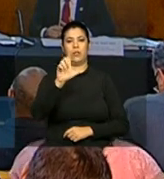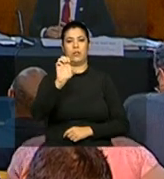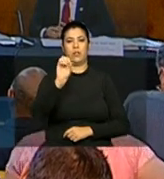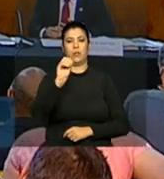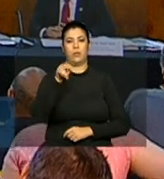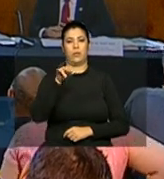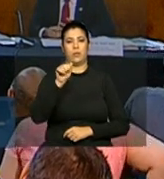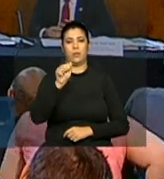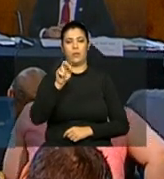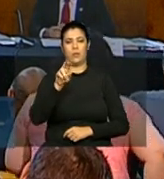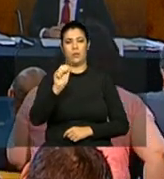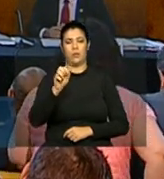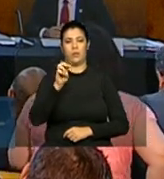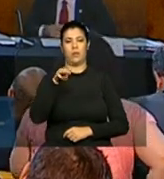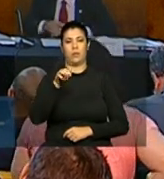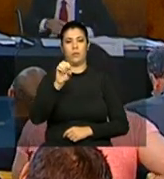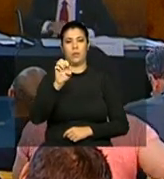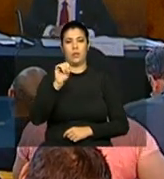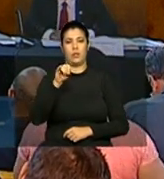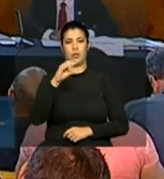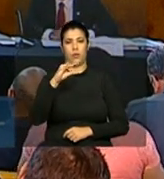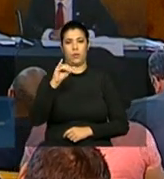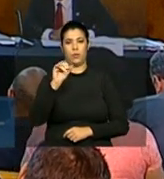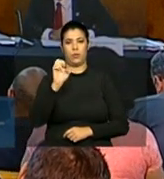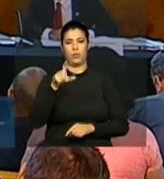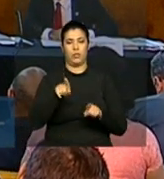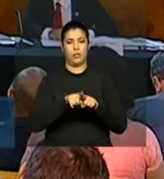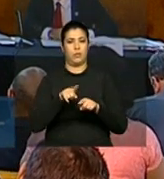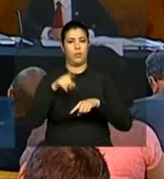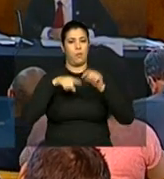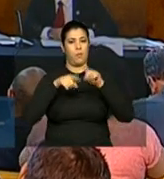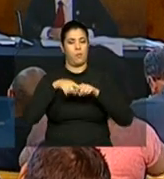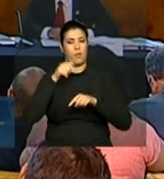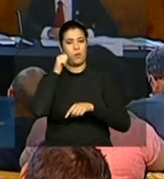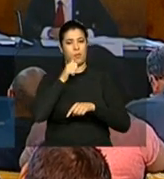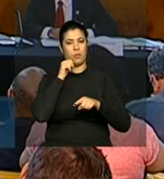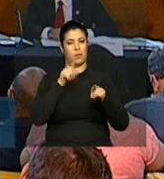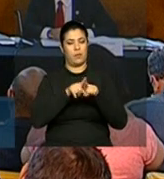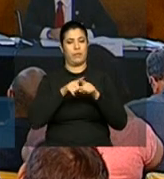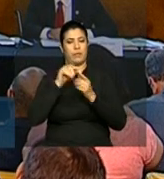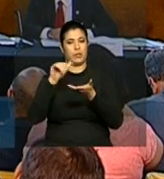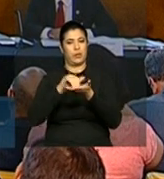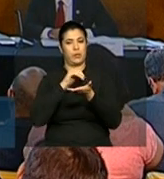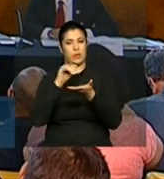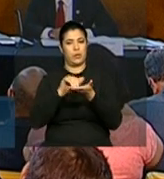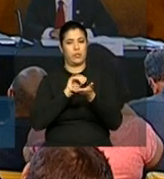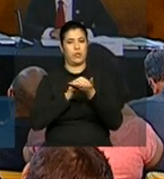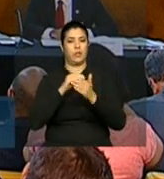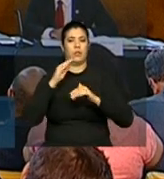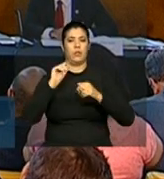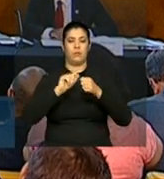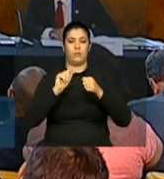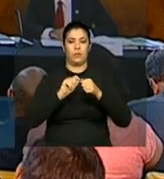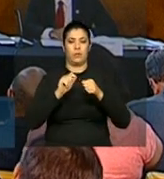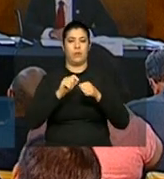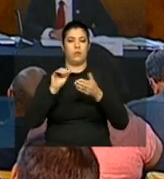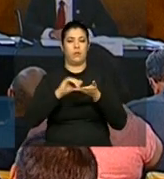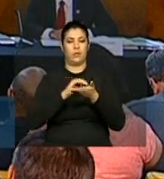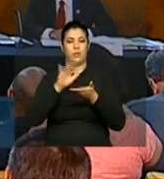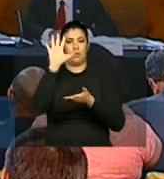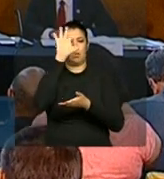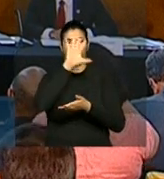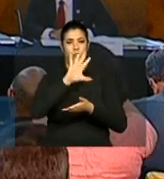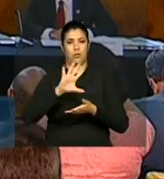Menecut. da Secretaria Especial das Mulheres de Política para As Mulheres, comentar o secretário executivo da Secretaria Geral, Diogo